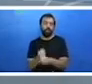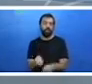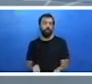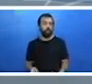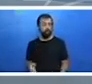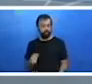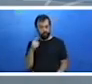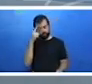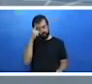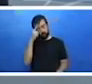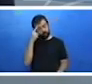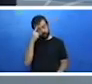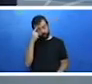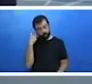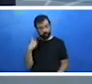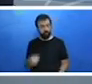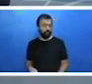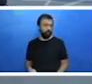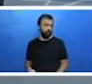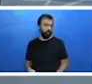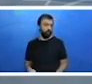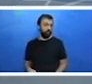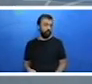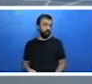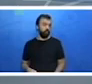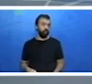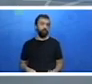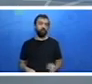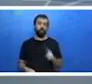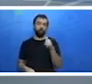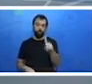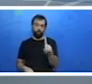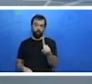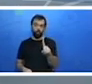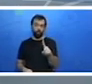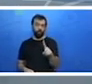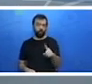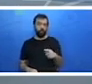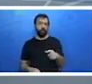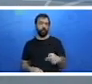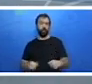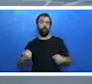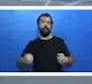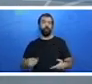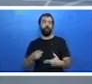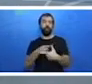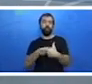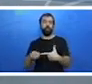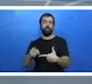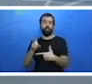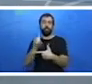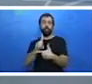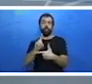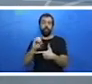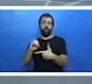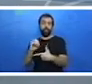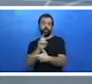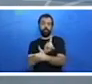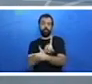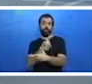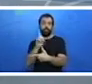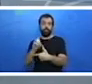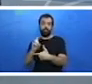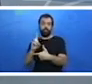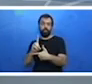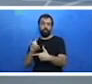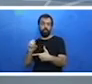não tiver, é só me acompanhar que vai entender. Eu tenho um inteiro e eu preciso dividir por 10. Que número que vai